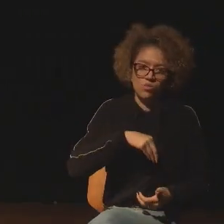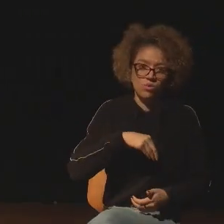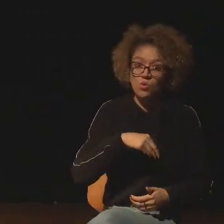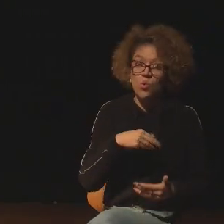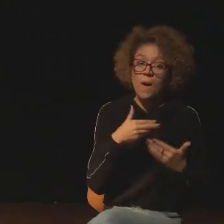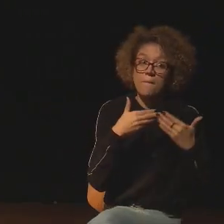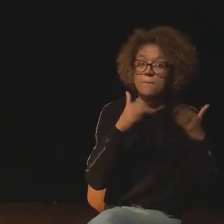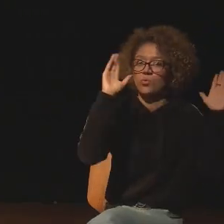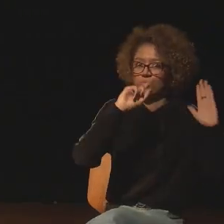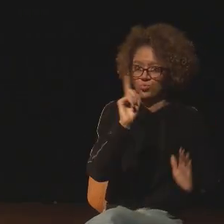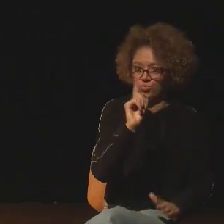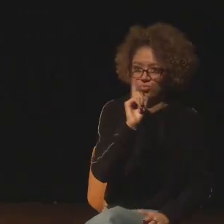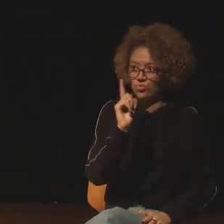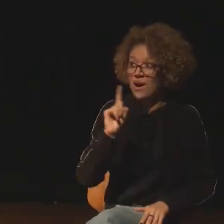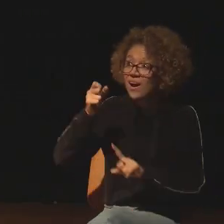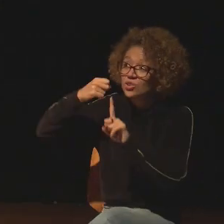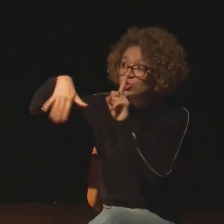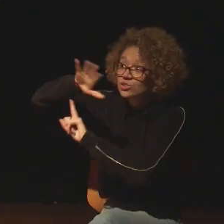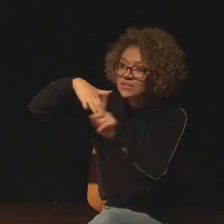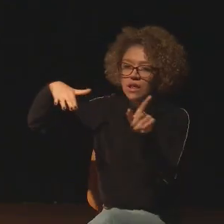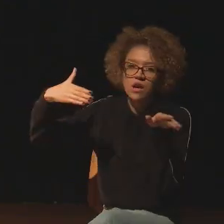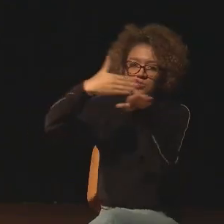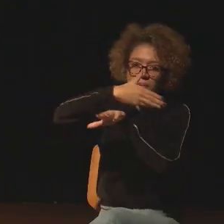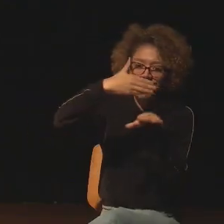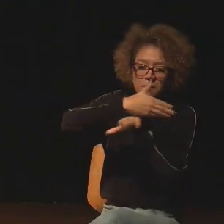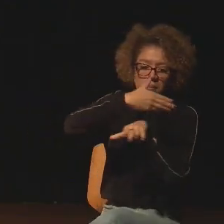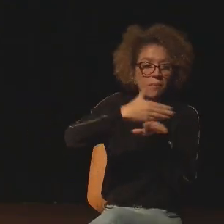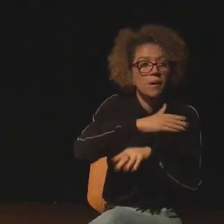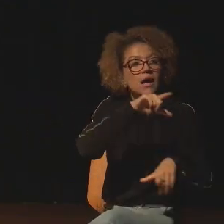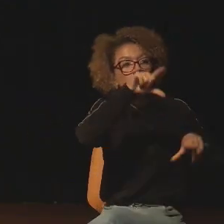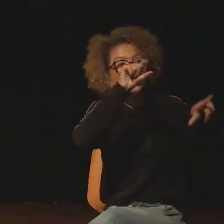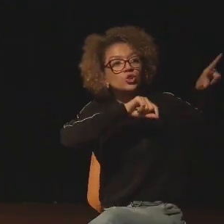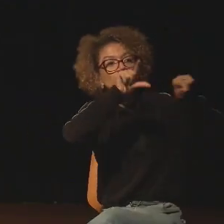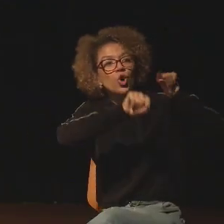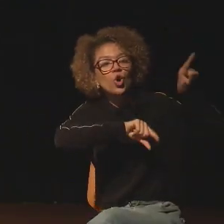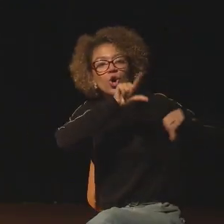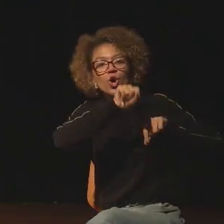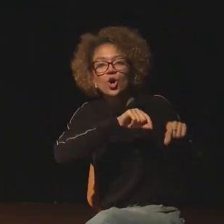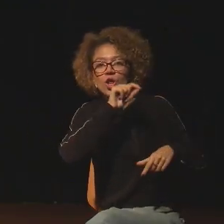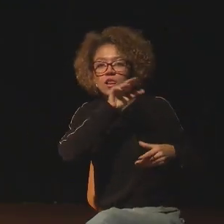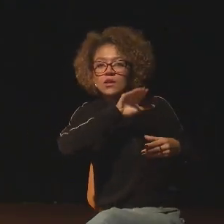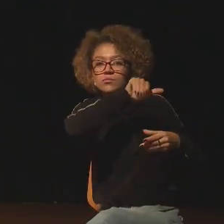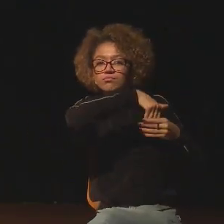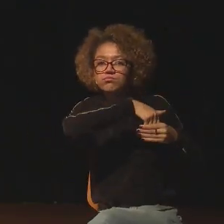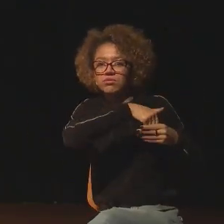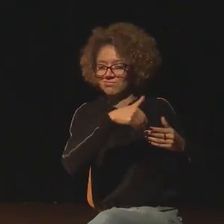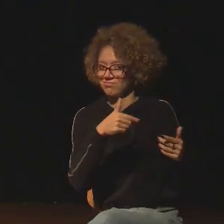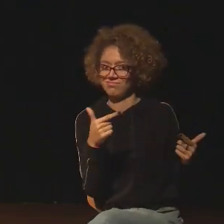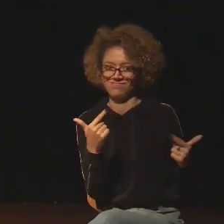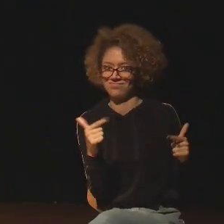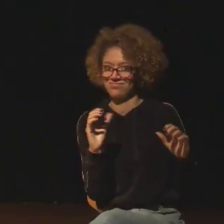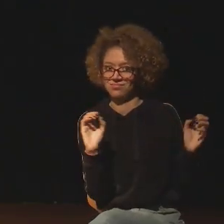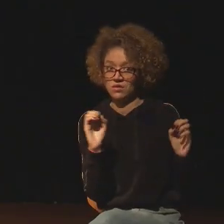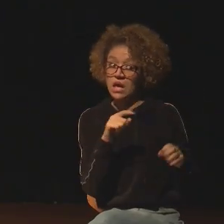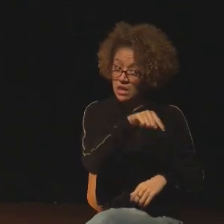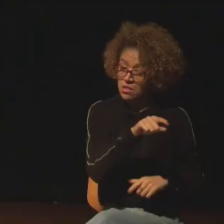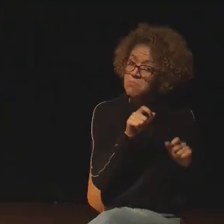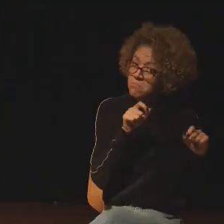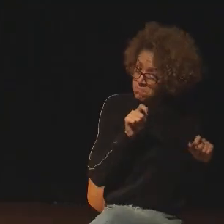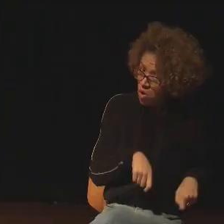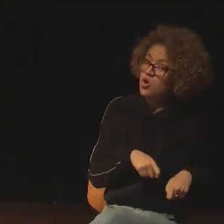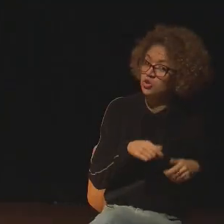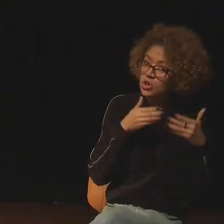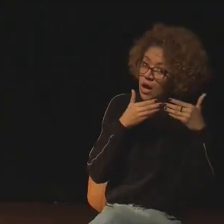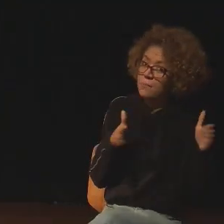a sociedade não participa, não há eleições, ele pode se abrir para fazer essa gestão comunitária e ele